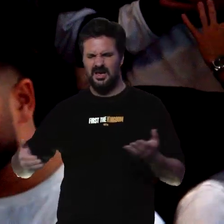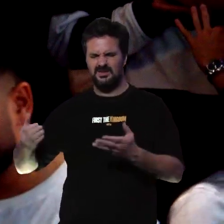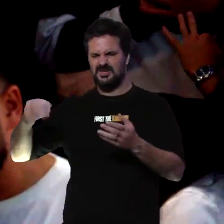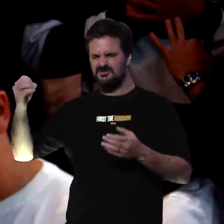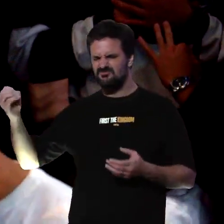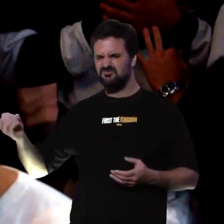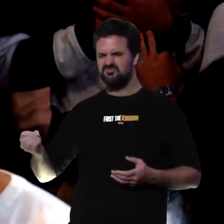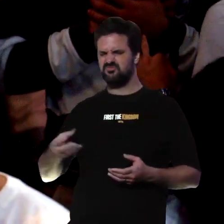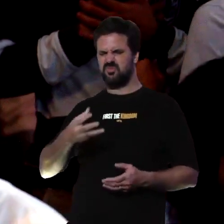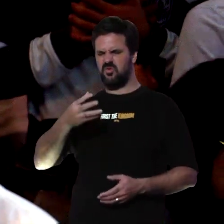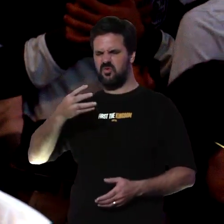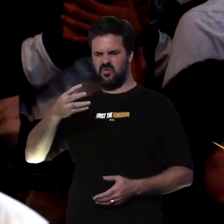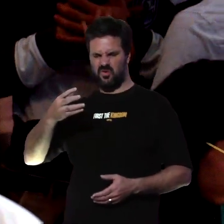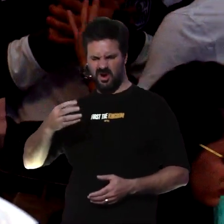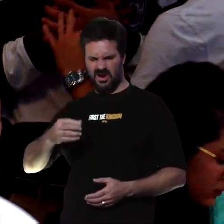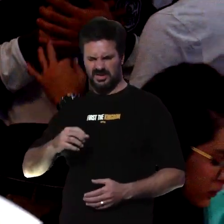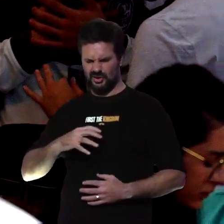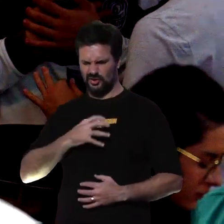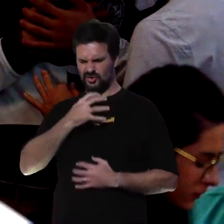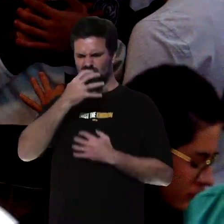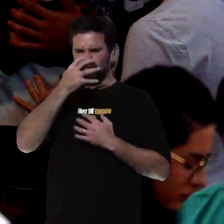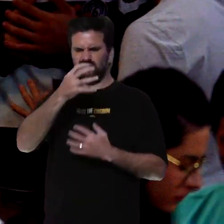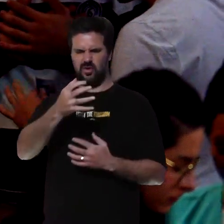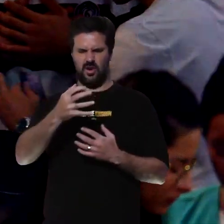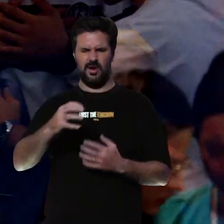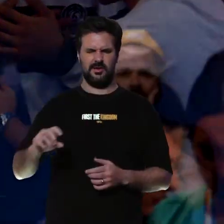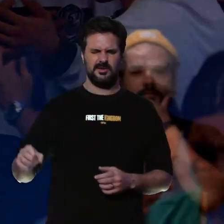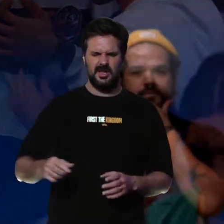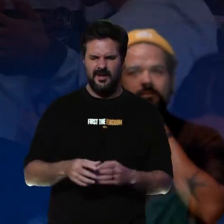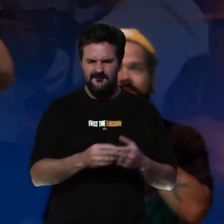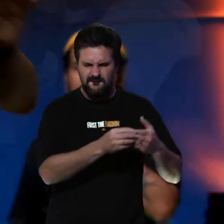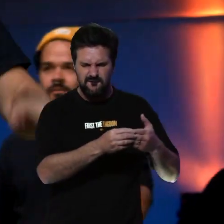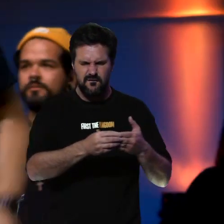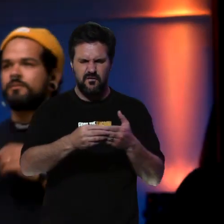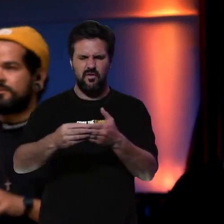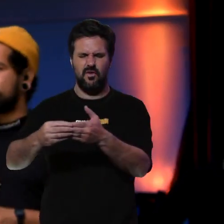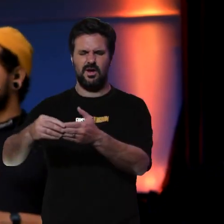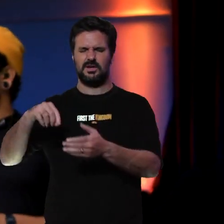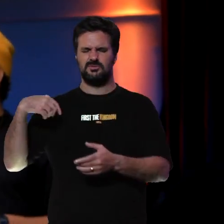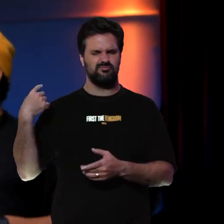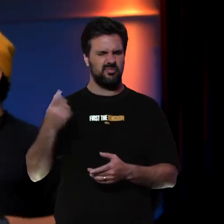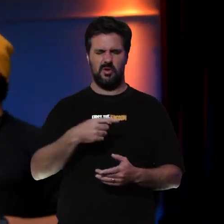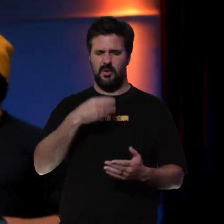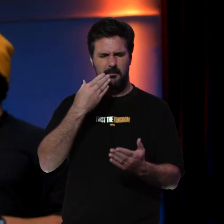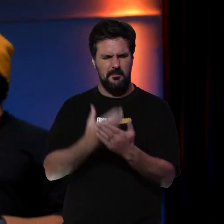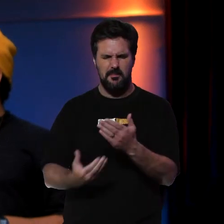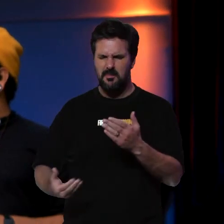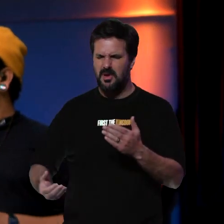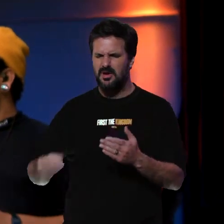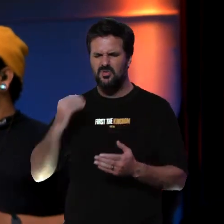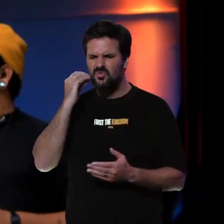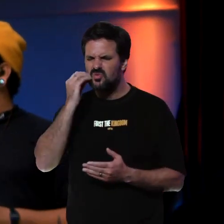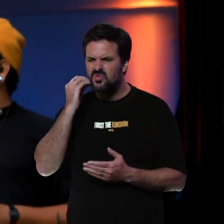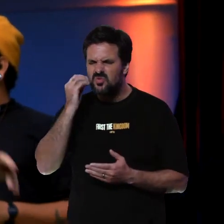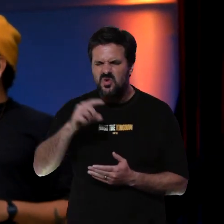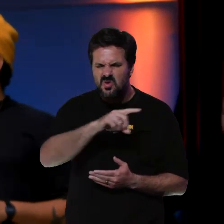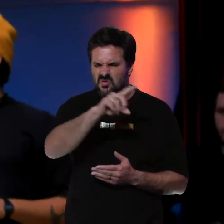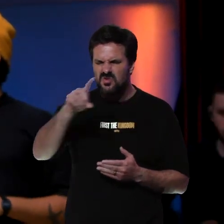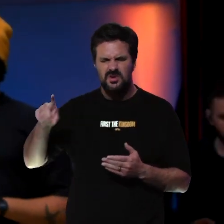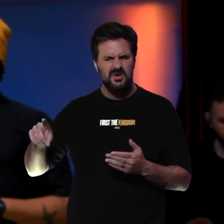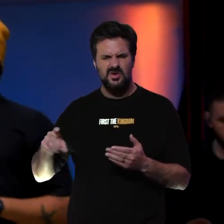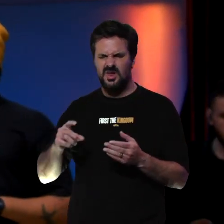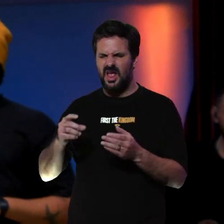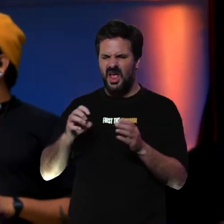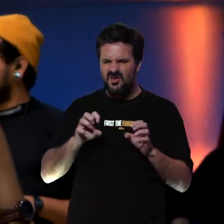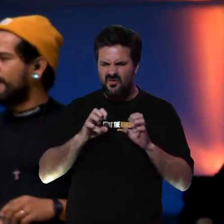renovados pelo Senhor, Pai, direcionados, porque não queremos mais perder oportunidades que já perdemos no passado. Queremos sermos